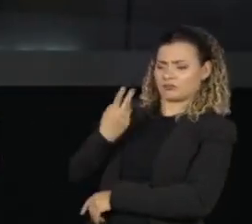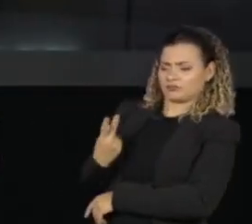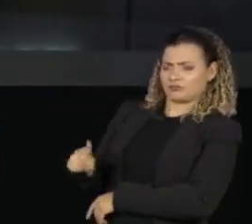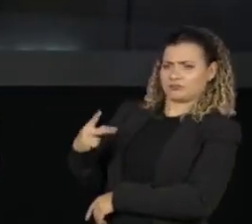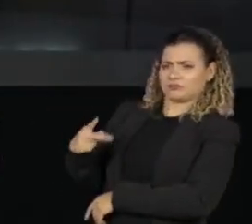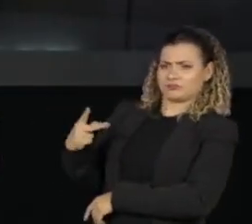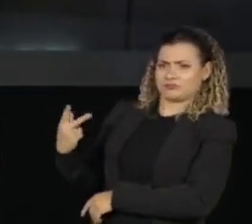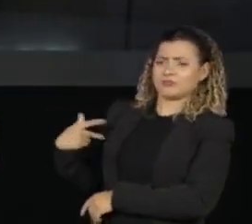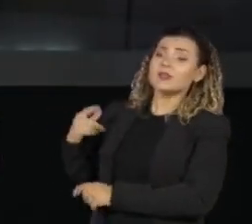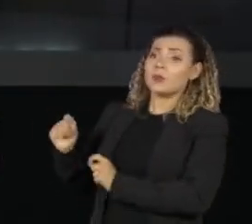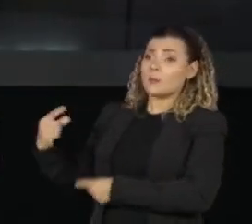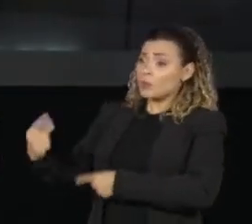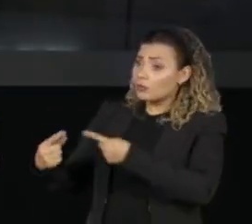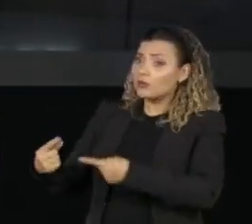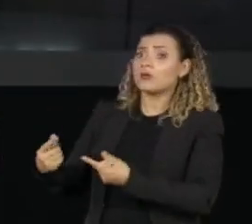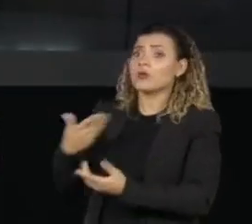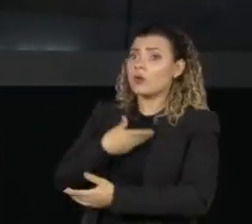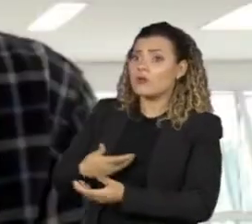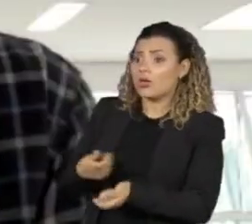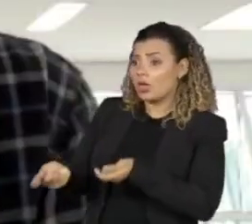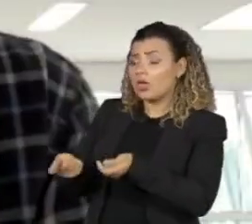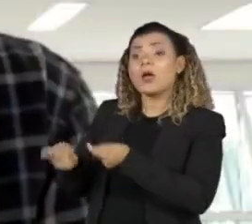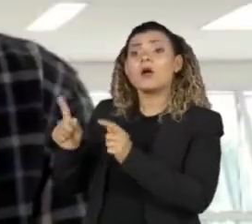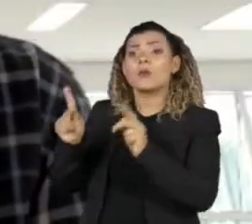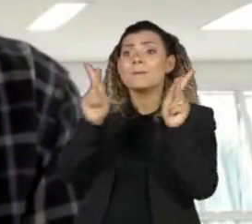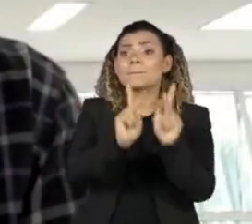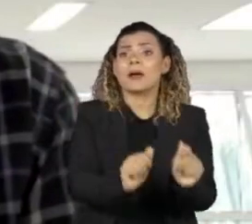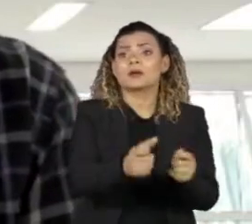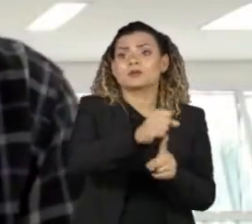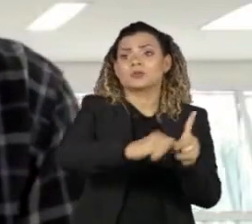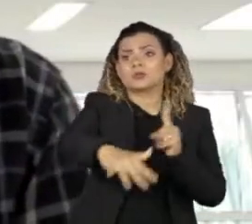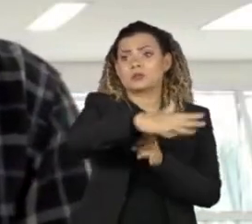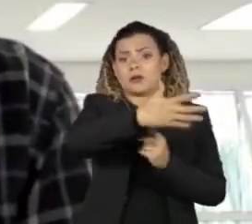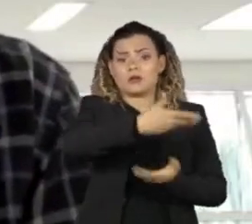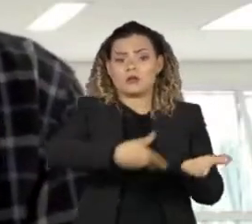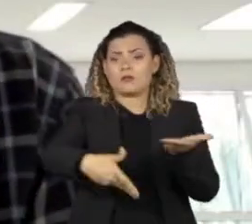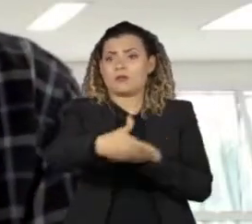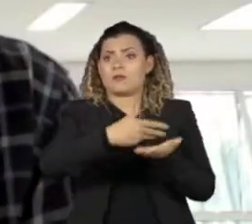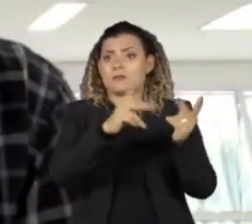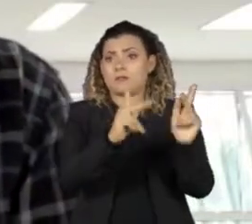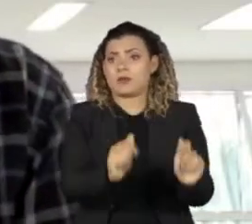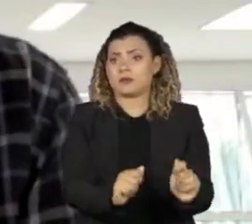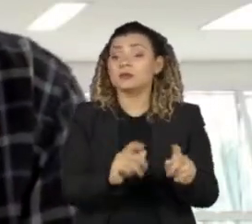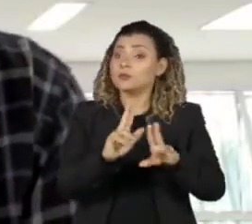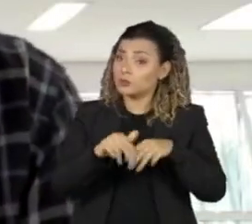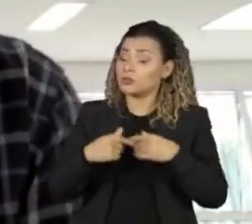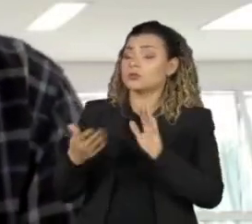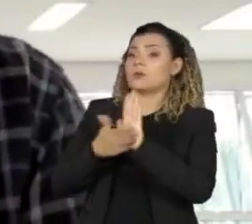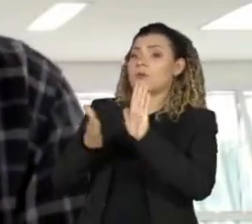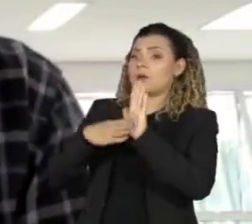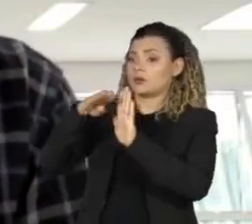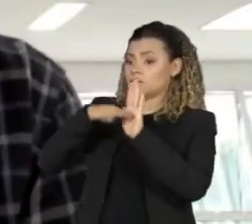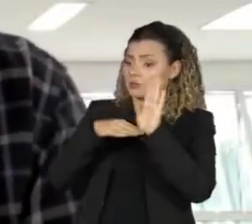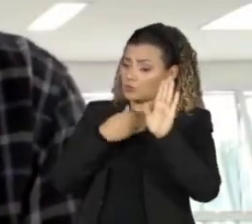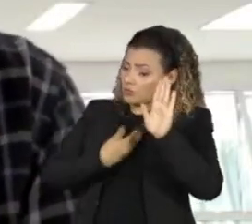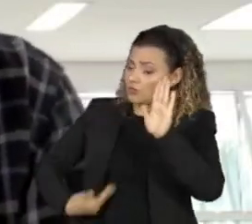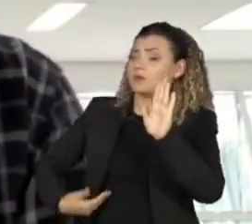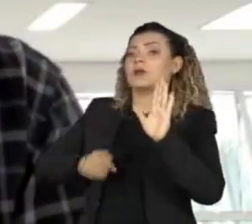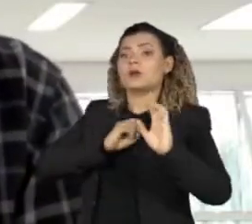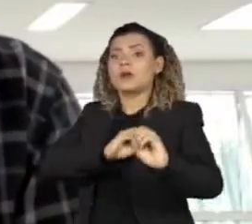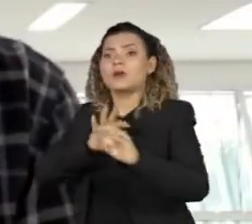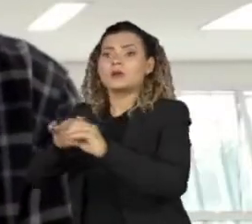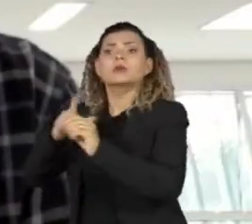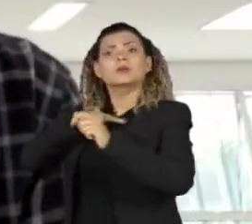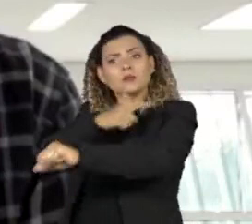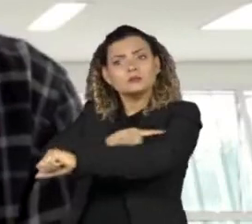a necessidade de pacificar a sociedade. É fundamental, né, que a gente tenha uma política de Estado educacional voltada à